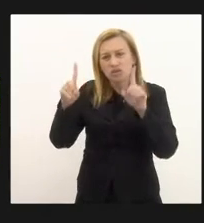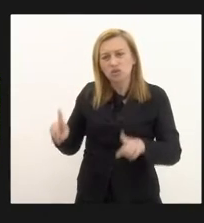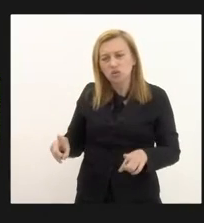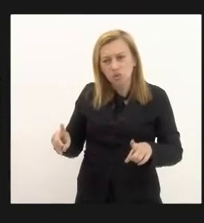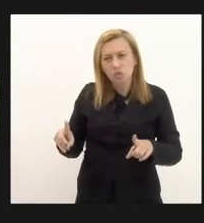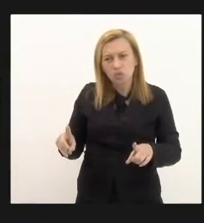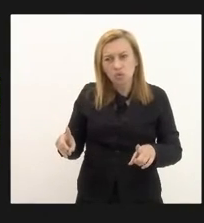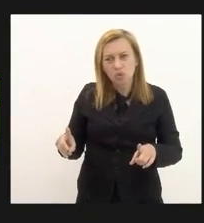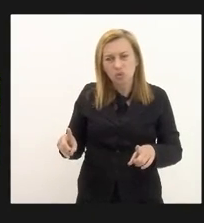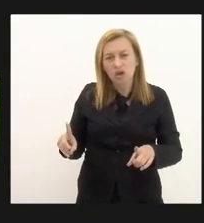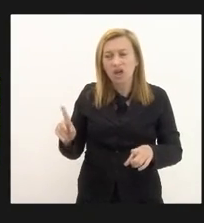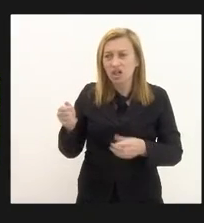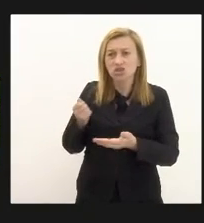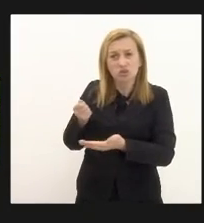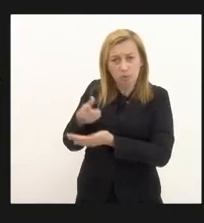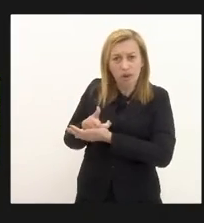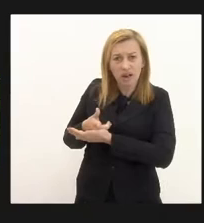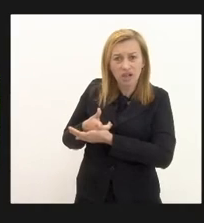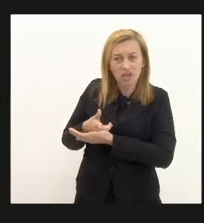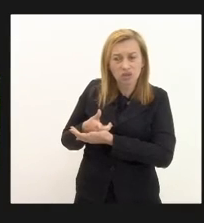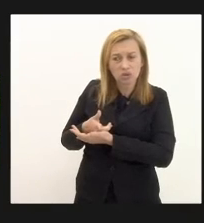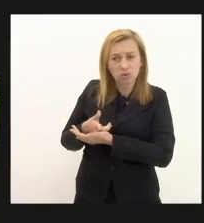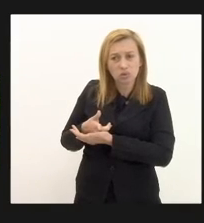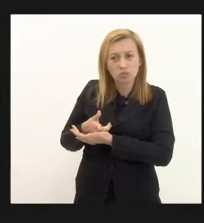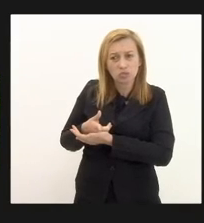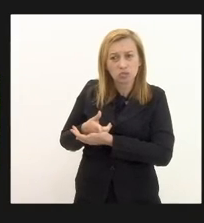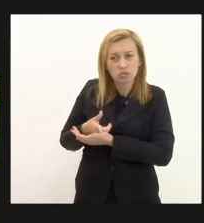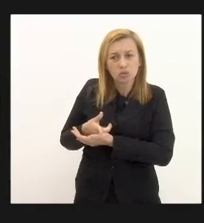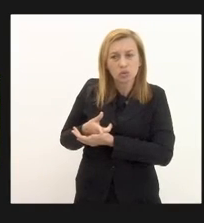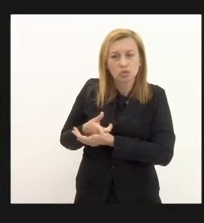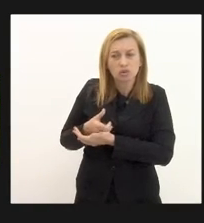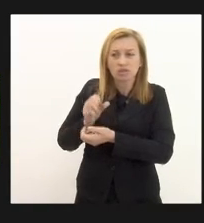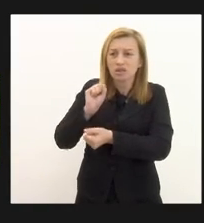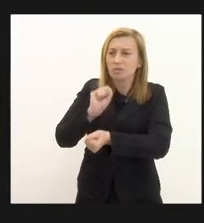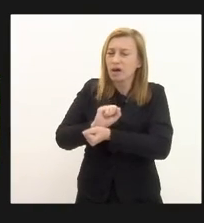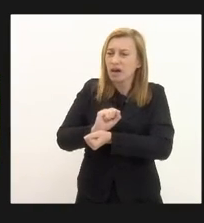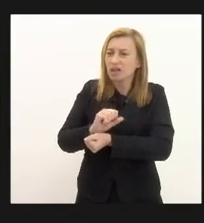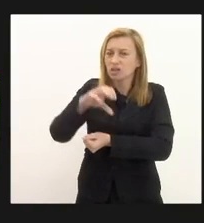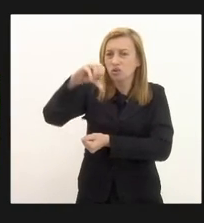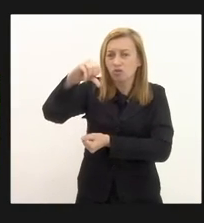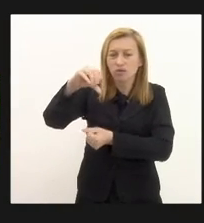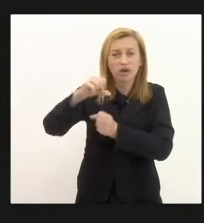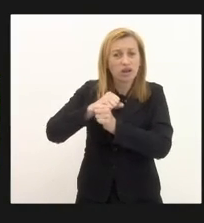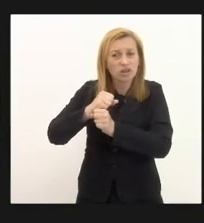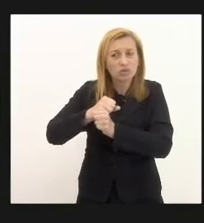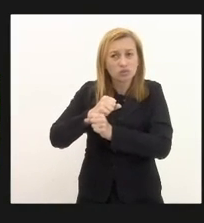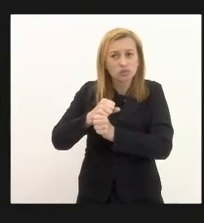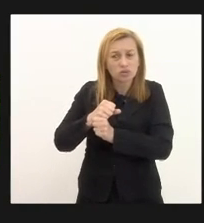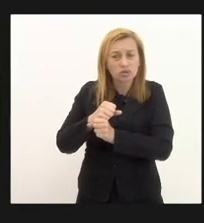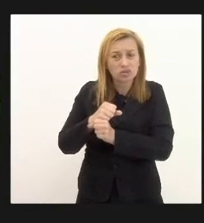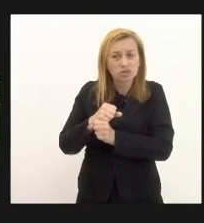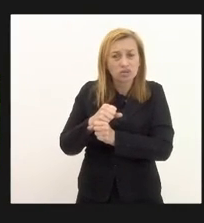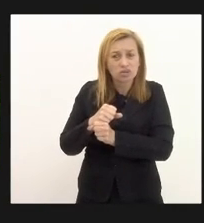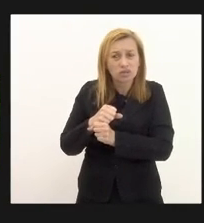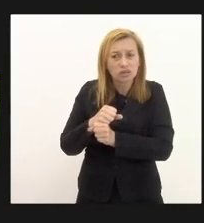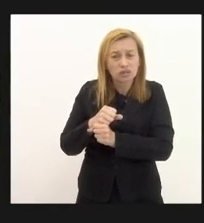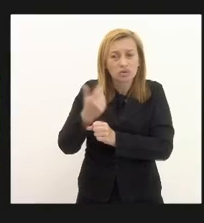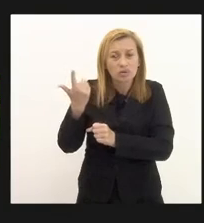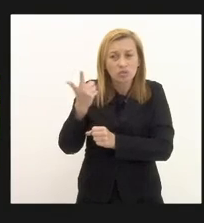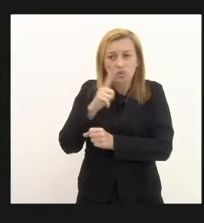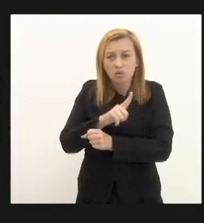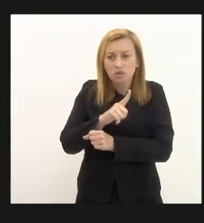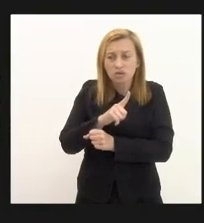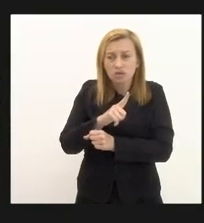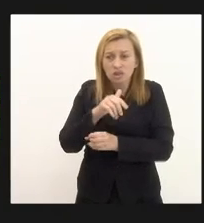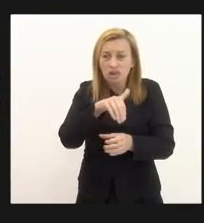ainda estão pagando esse pato e vai ser assim suspensa por 9 anos e para ganhar